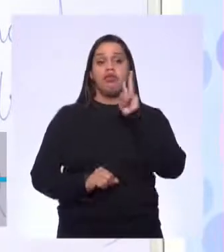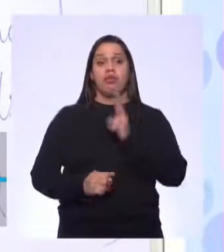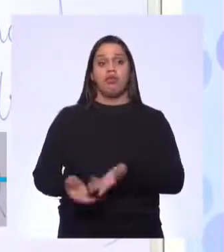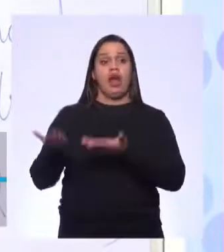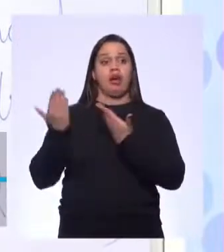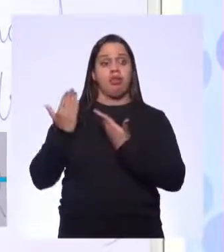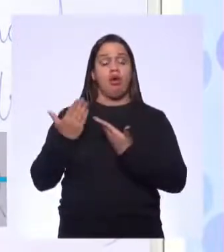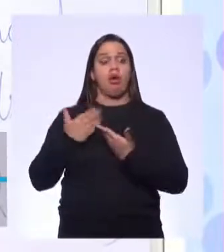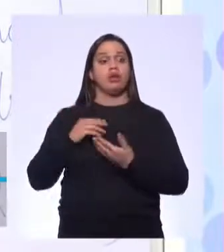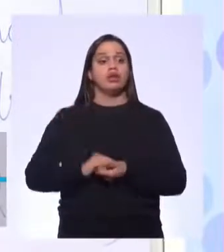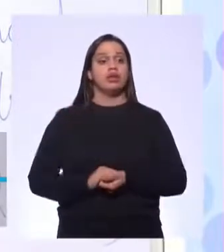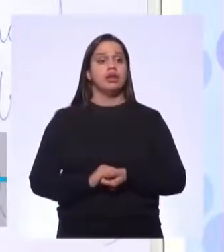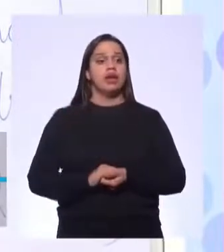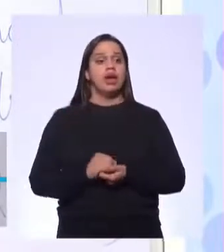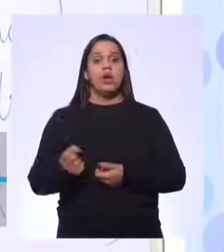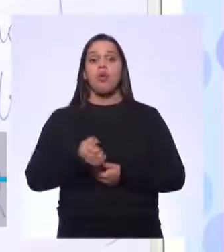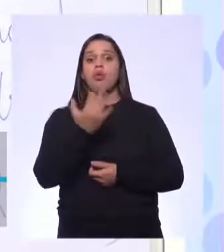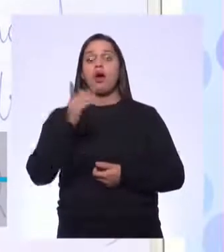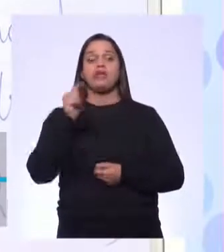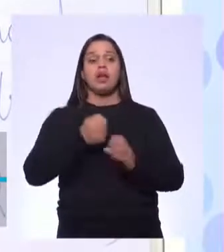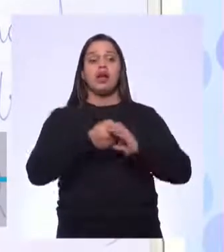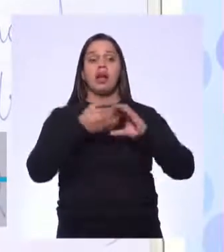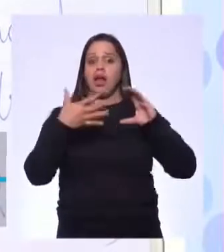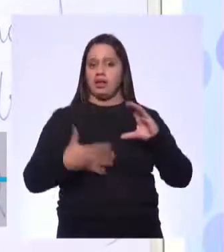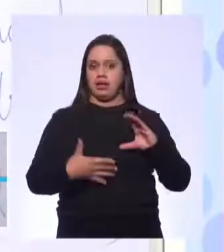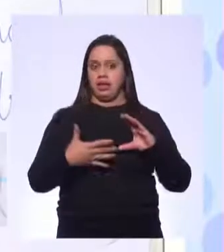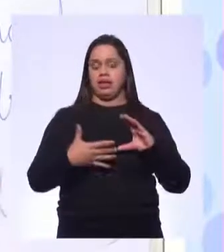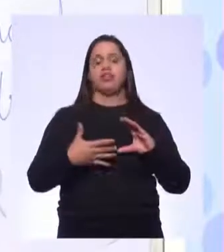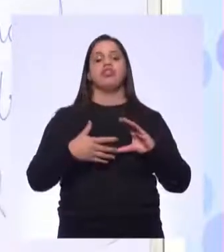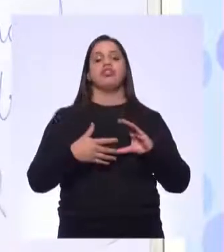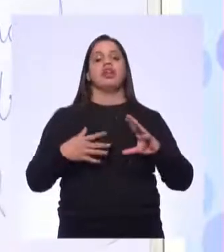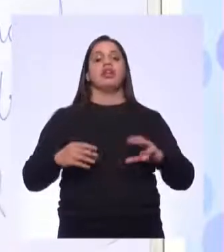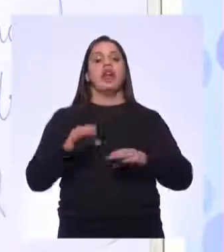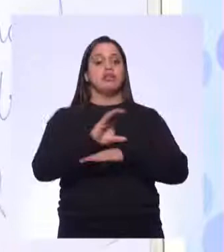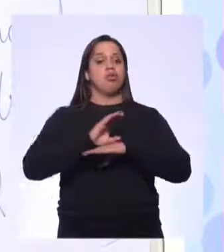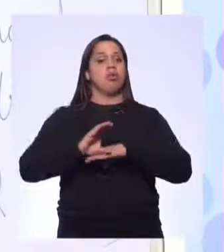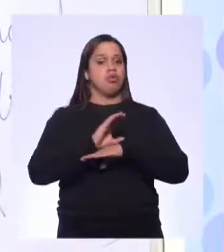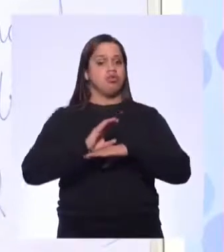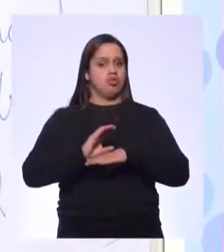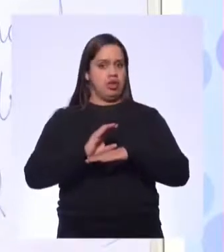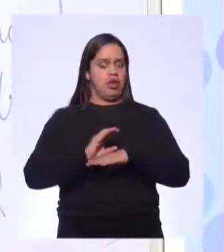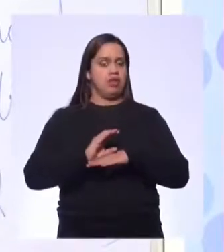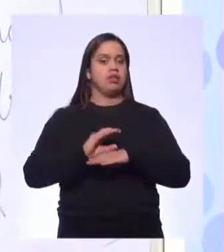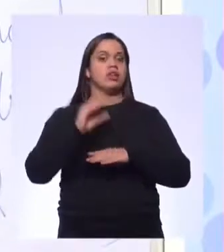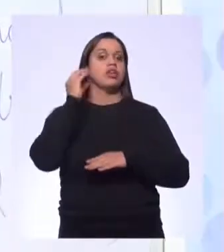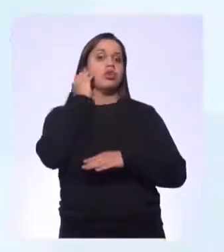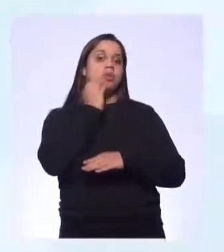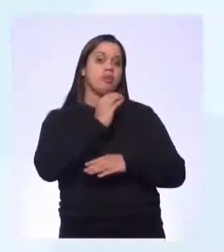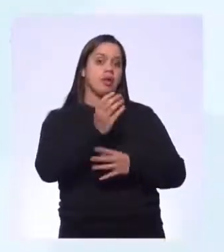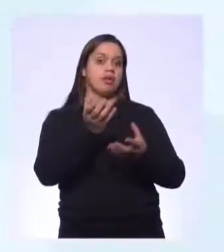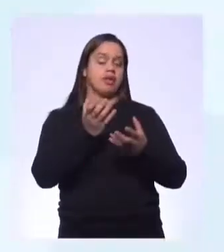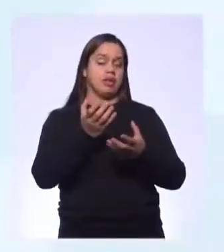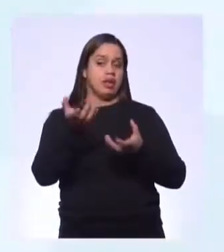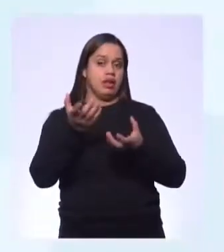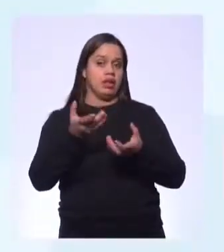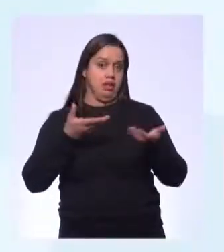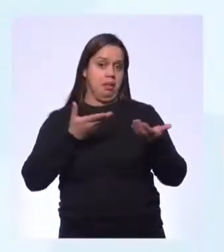nós vamos ver quais eram as características dessa Constituição que eles queriam que Dom Pedro aprovasse. Na